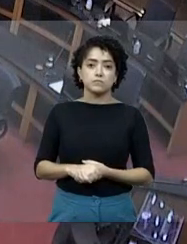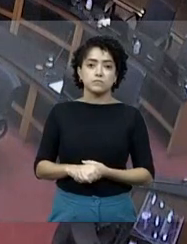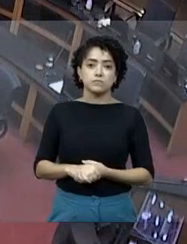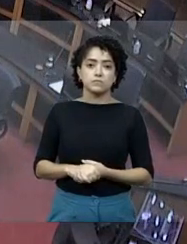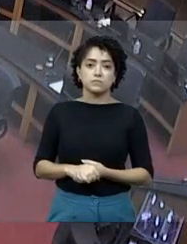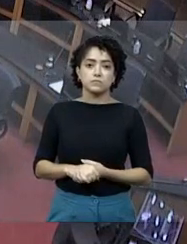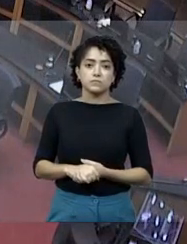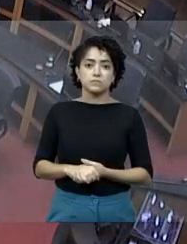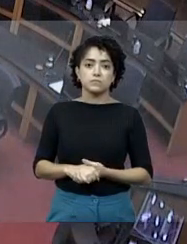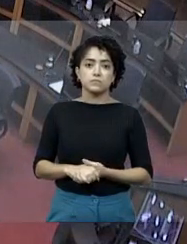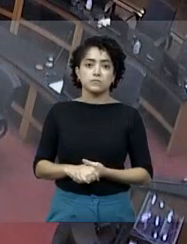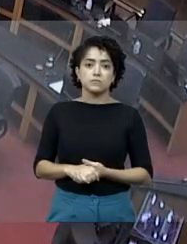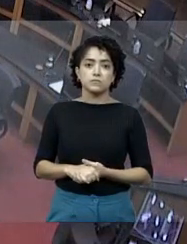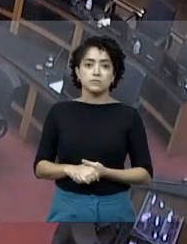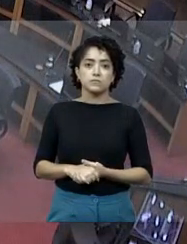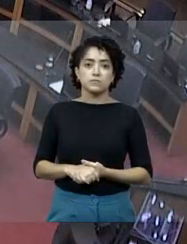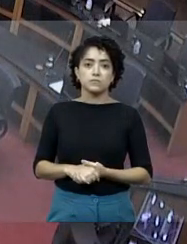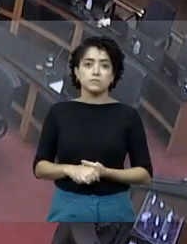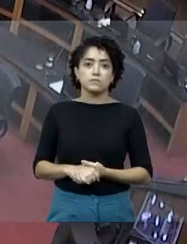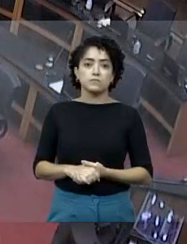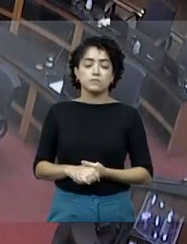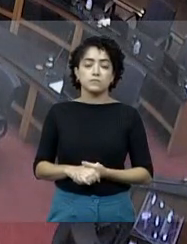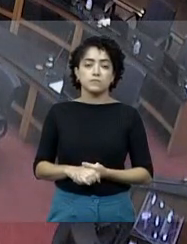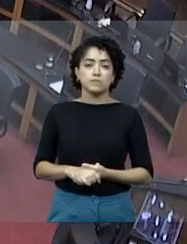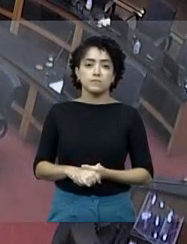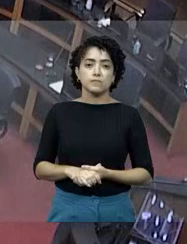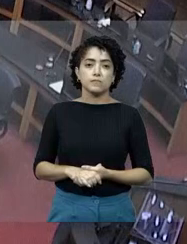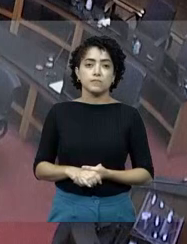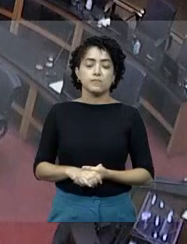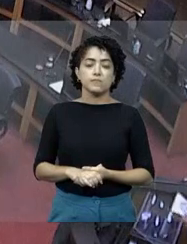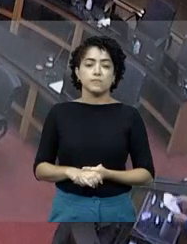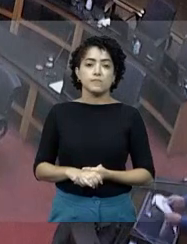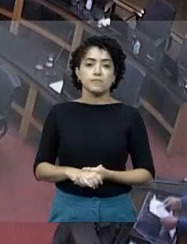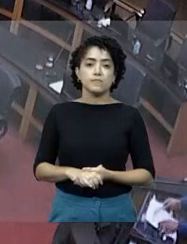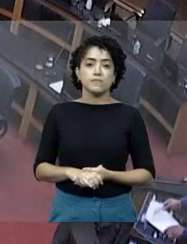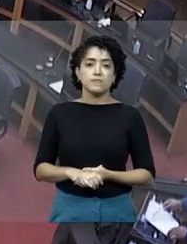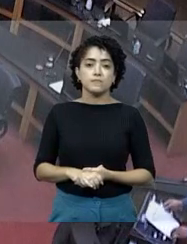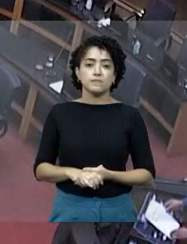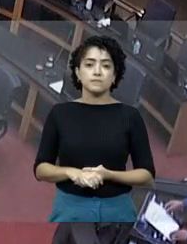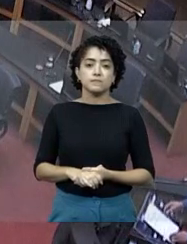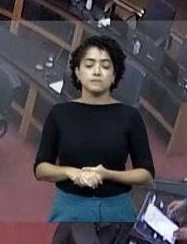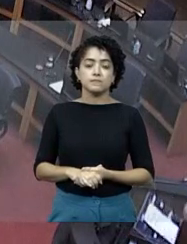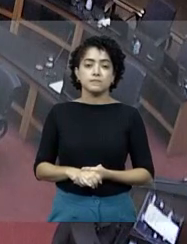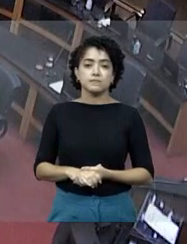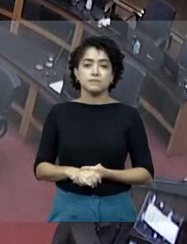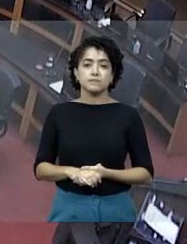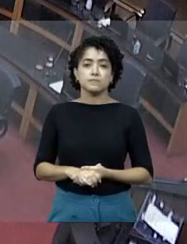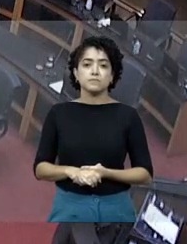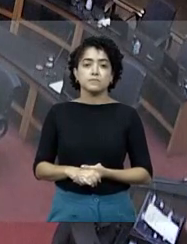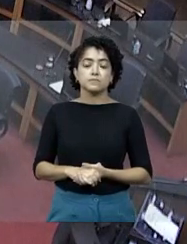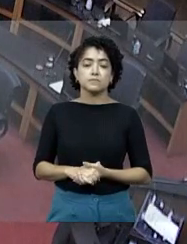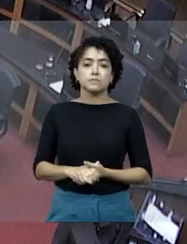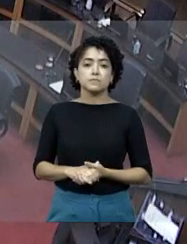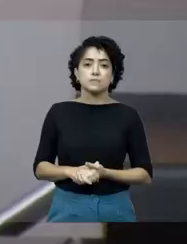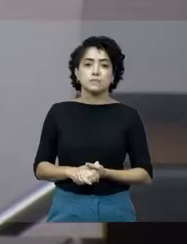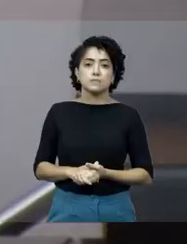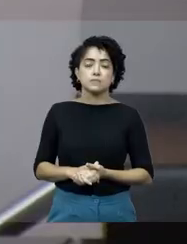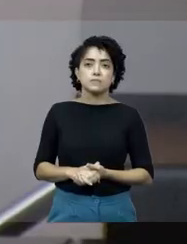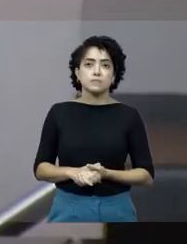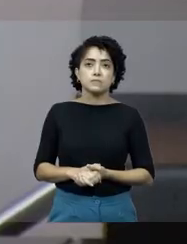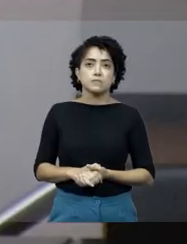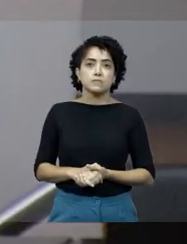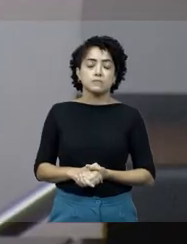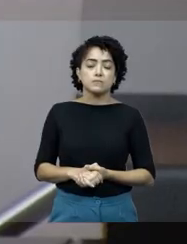Nosso líder. É uma honra ser presidido. Próxima vez. É você, eu acho. Está pronto? Meu vídeo está aí,